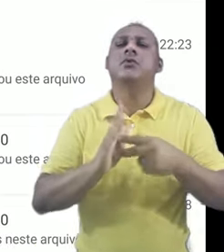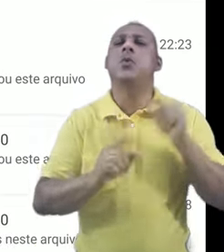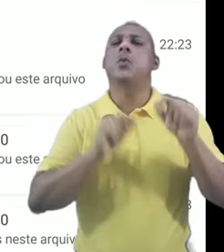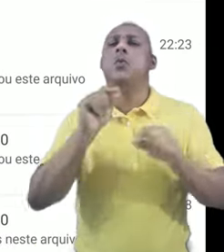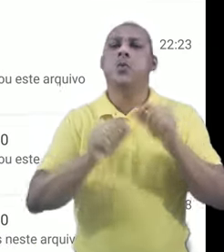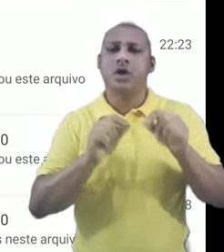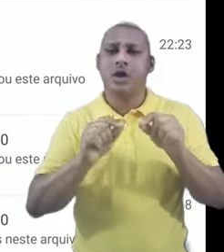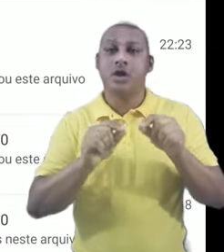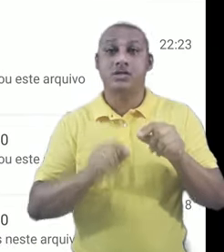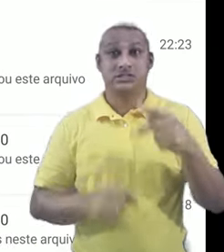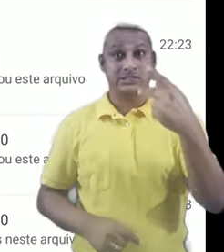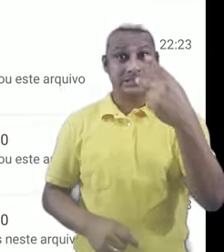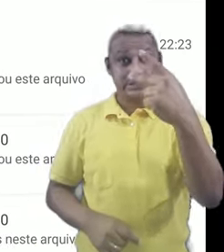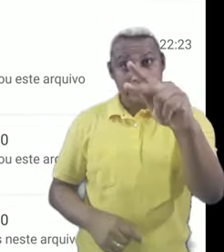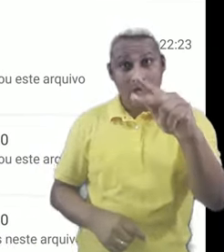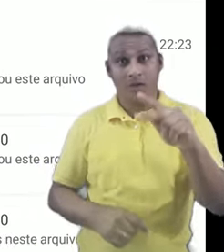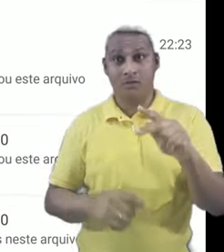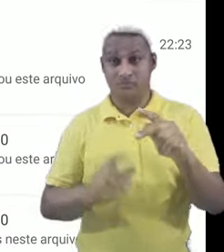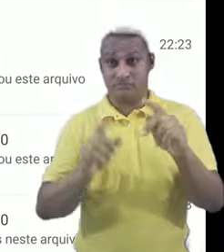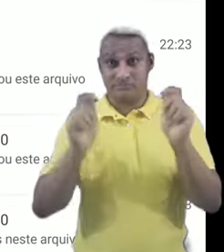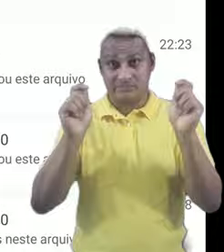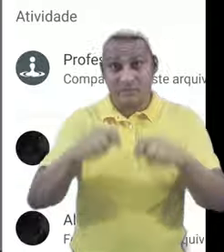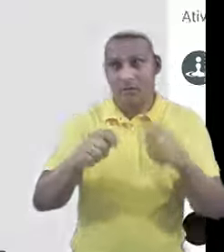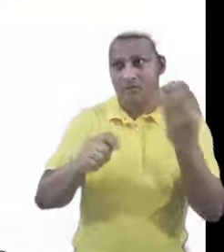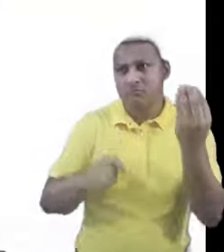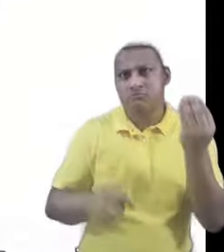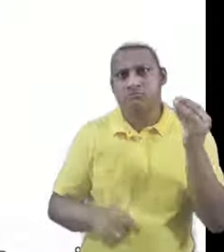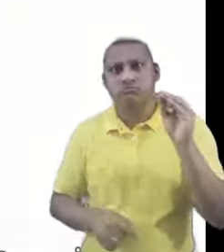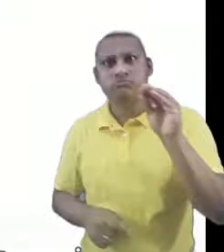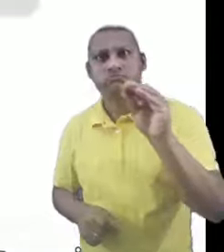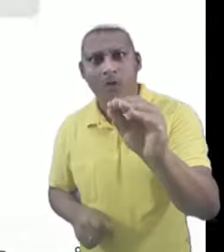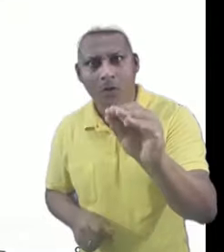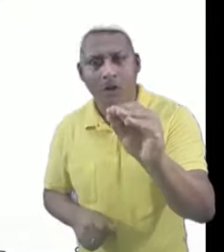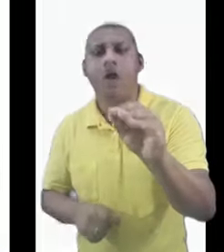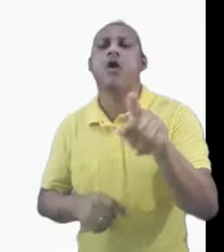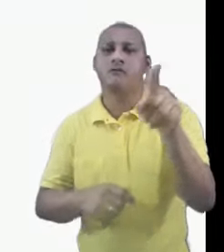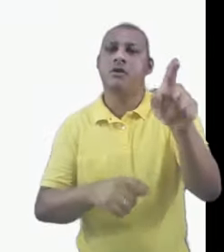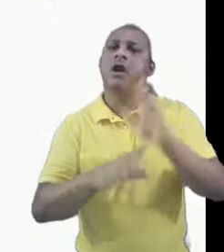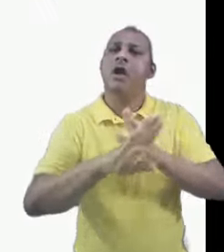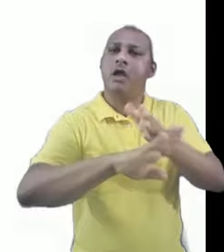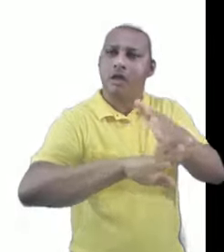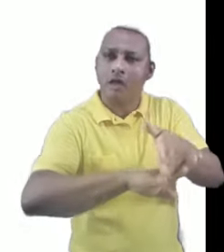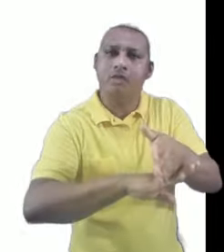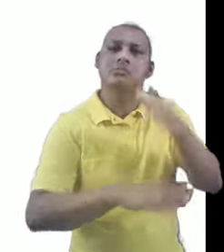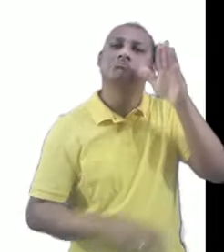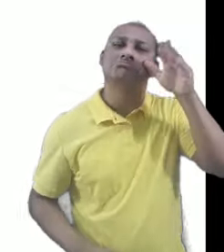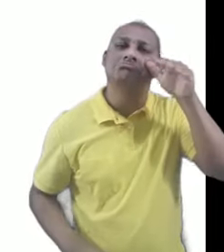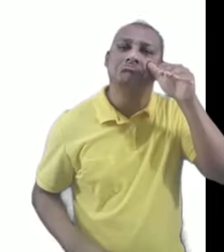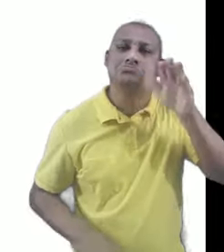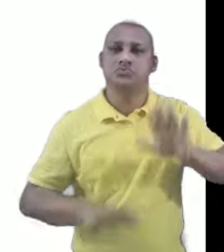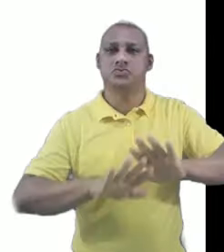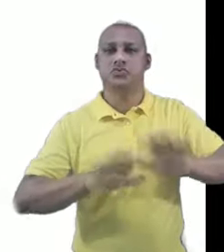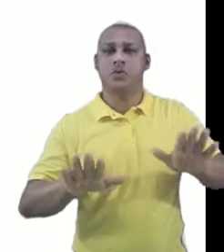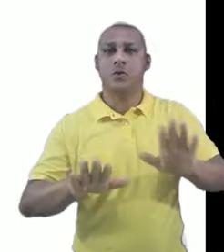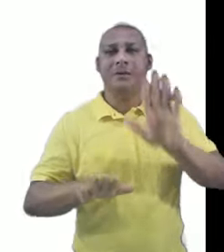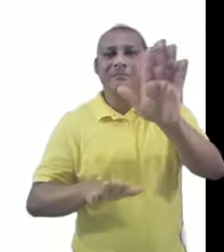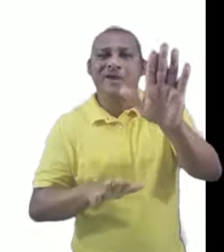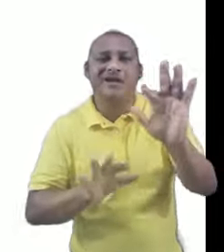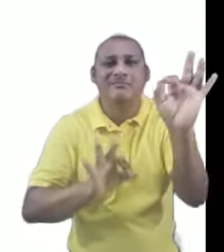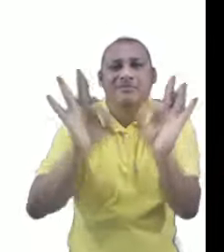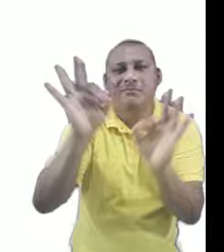Isso significa que, se clicar na atividade, verá que não tem como acrescentar nada, apenas visualizar o documento.